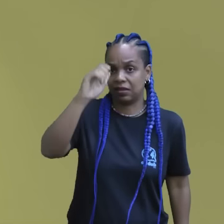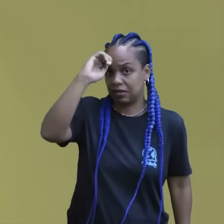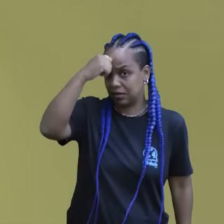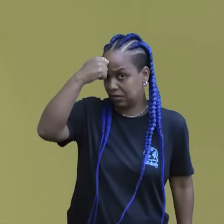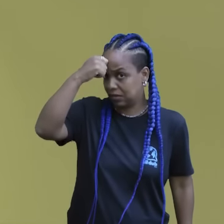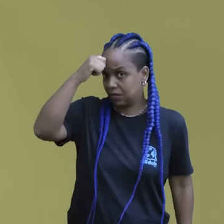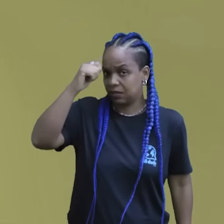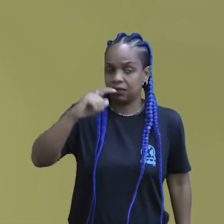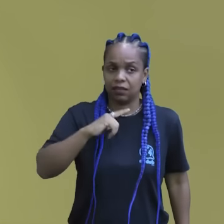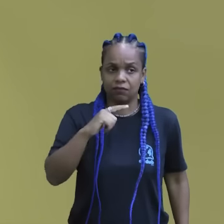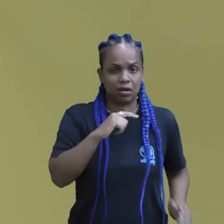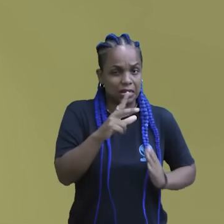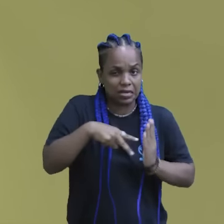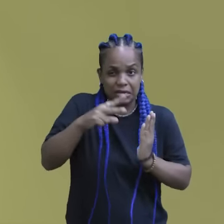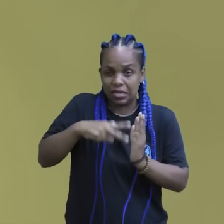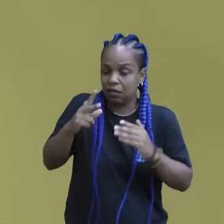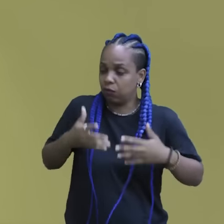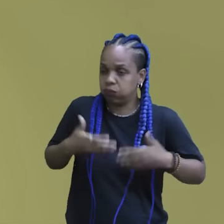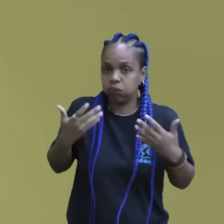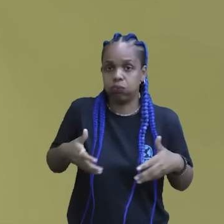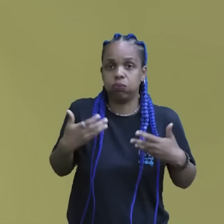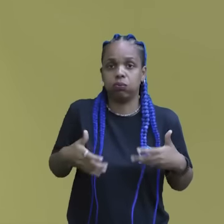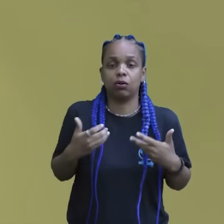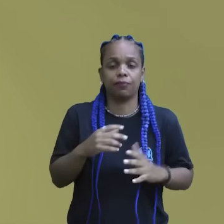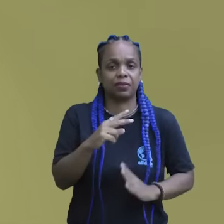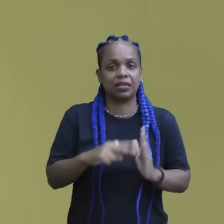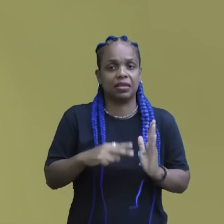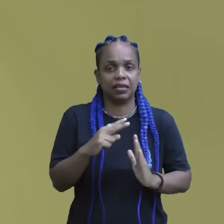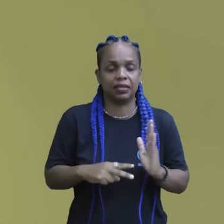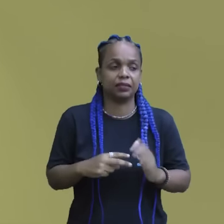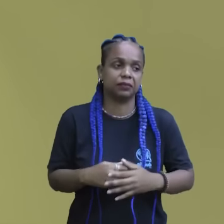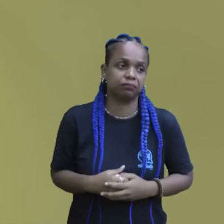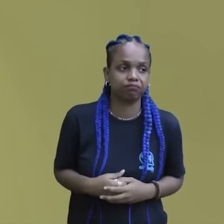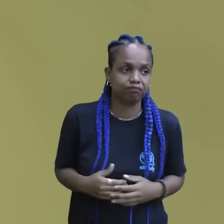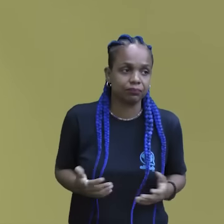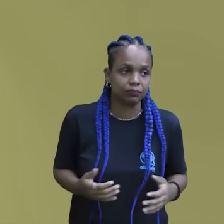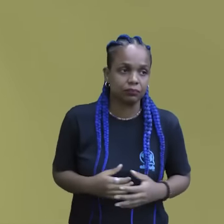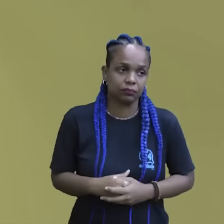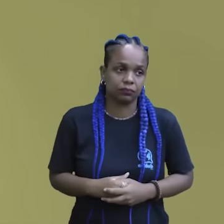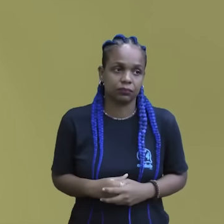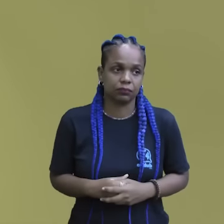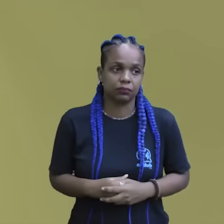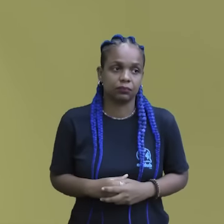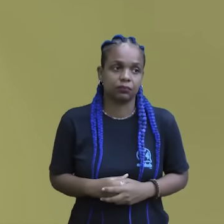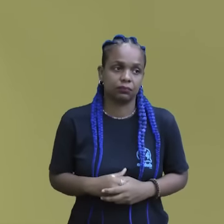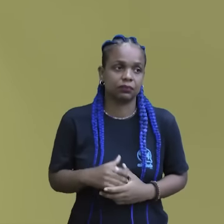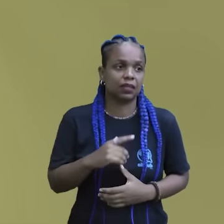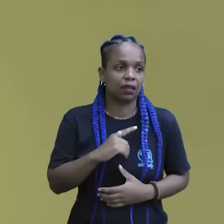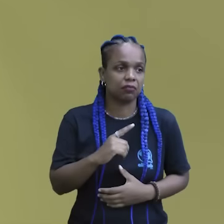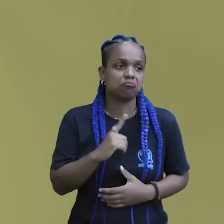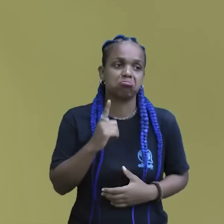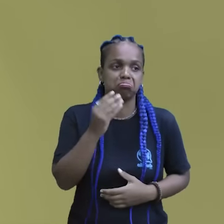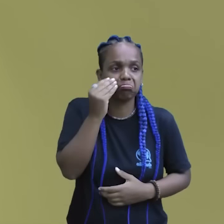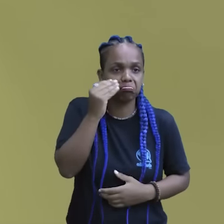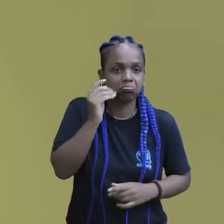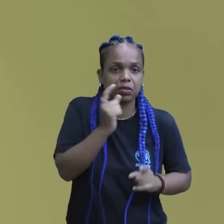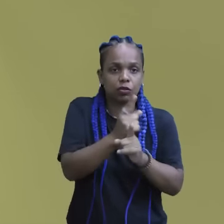leem querendo, né, encontrar na literatura aquela mulher negra que custou tanto a